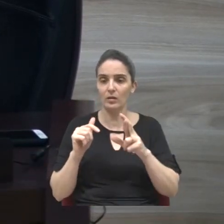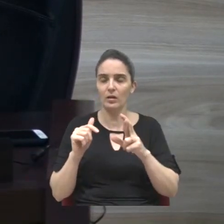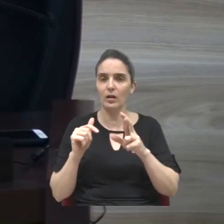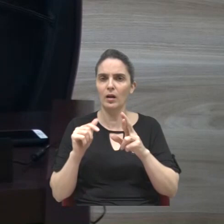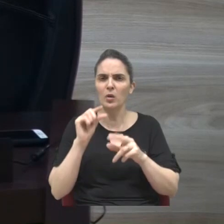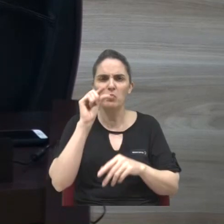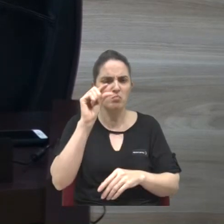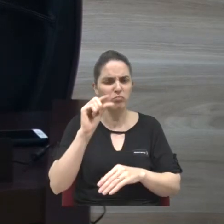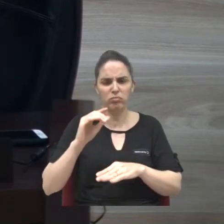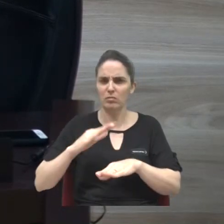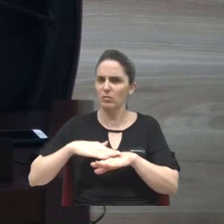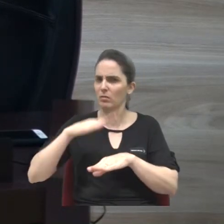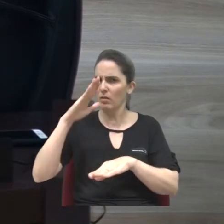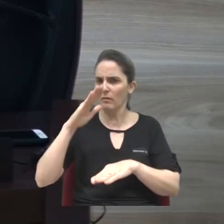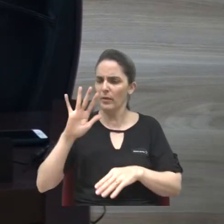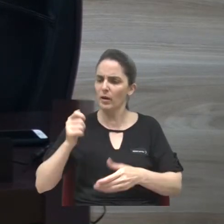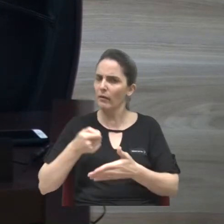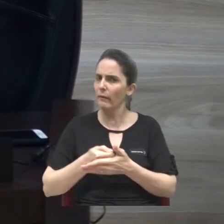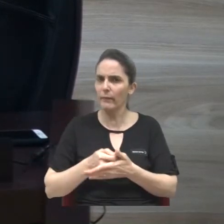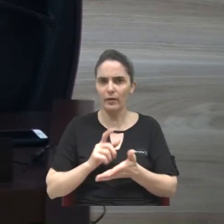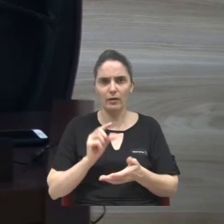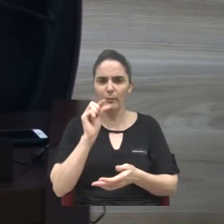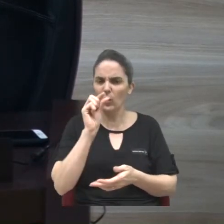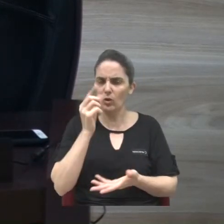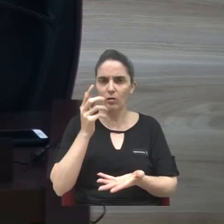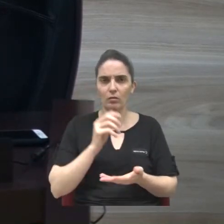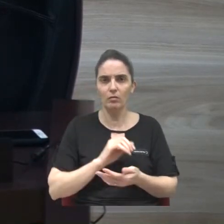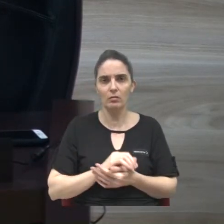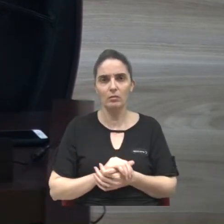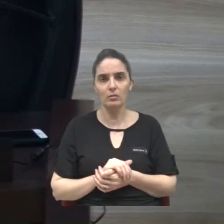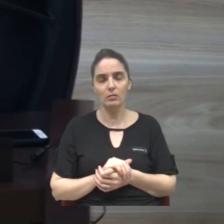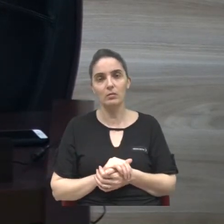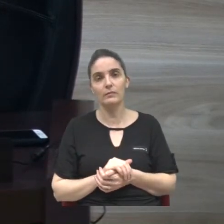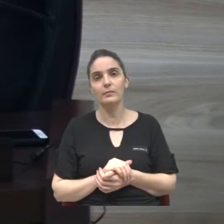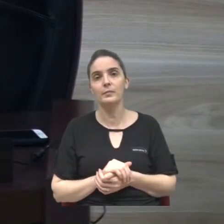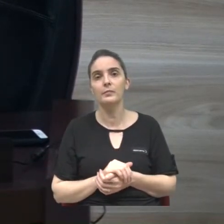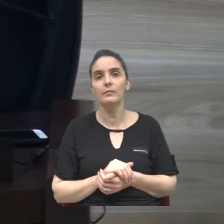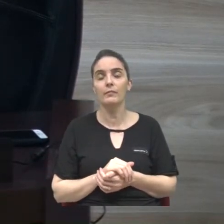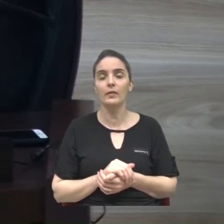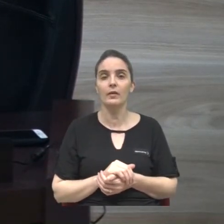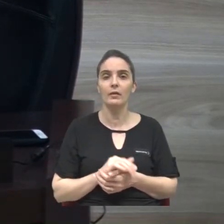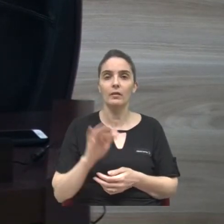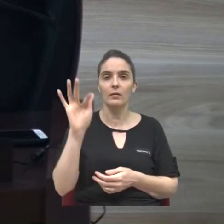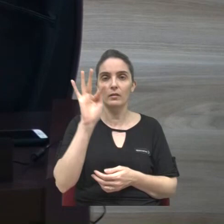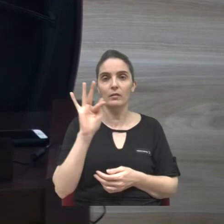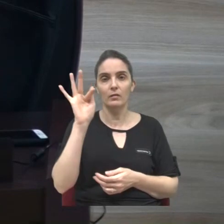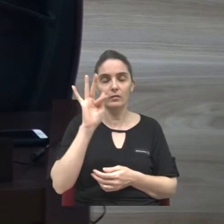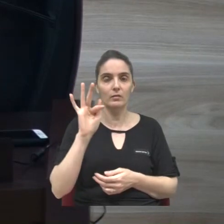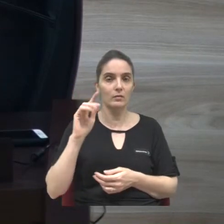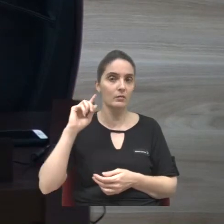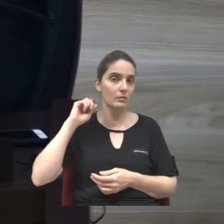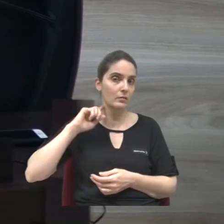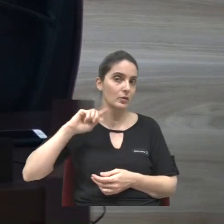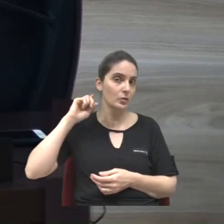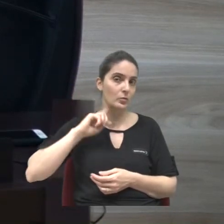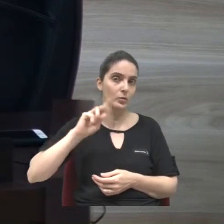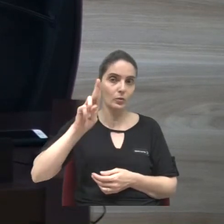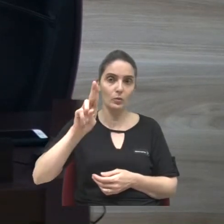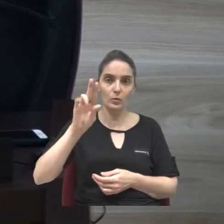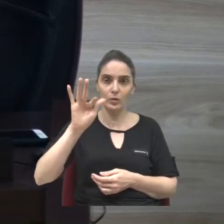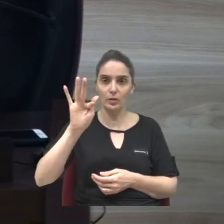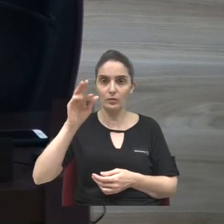total registrado. Trabalho produzido pela Universidade Federal de Minas Gerais, o FMG,